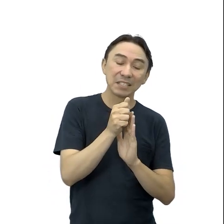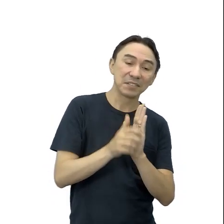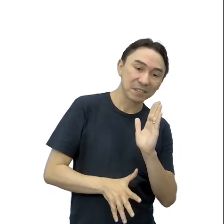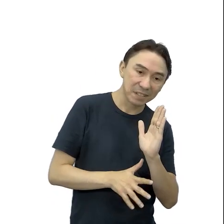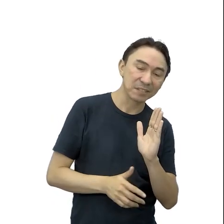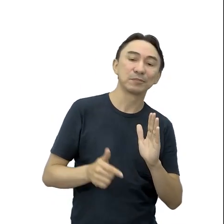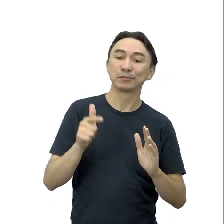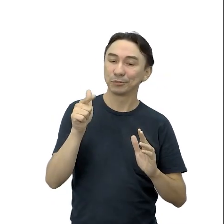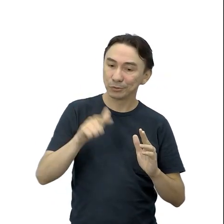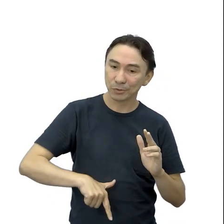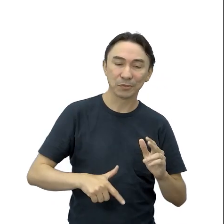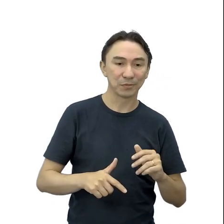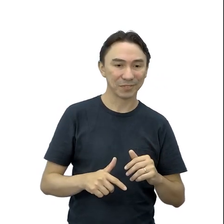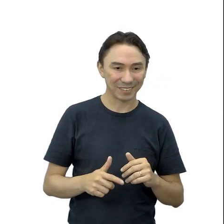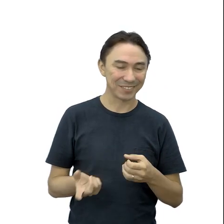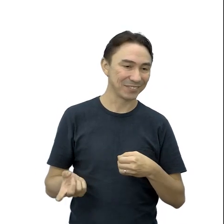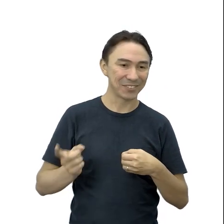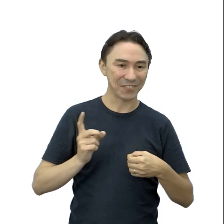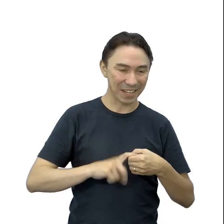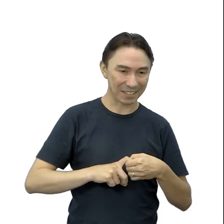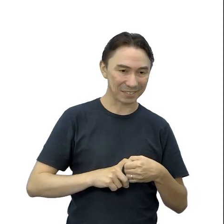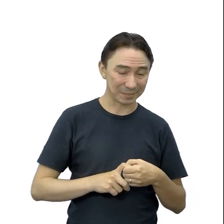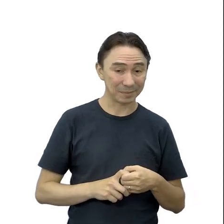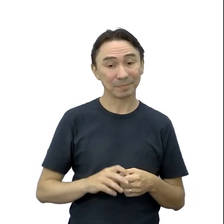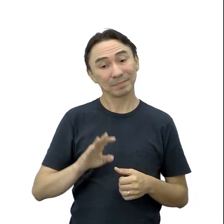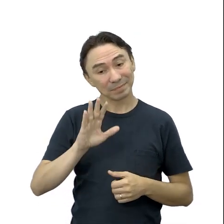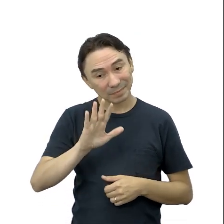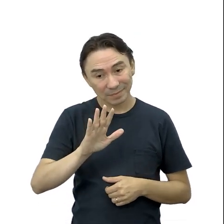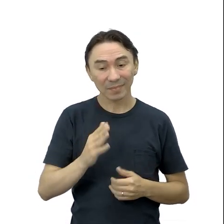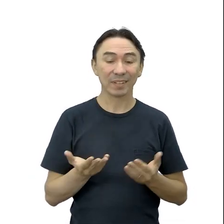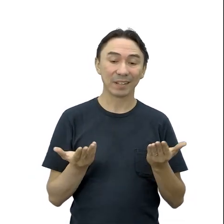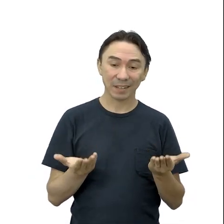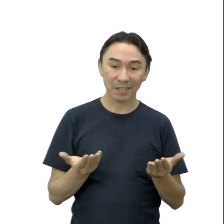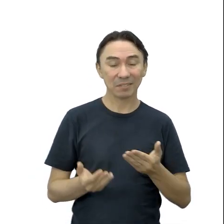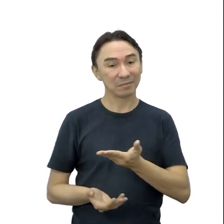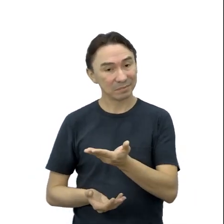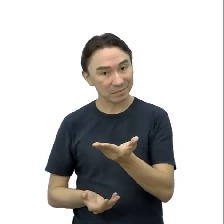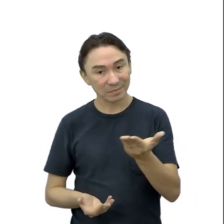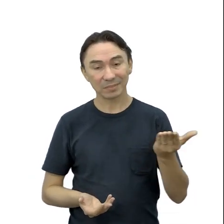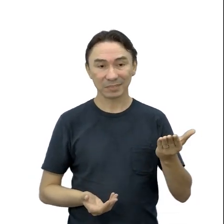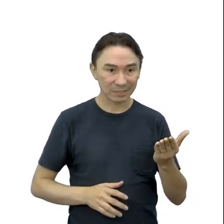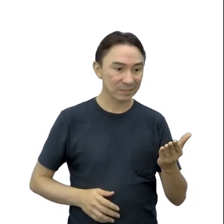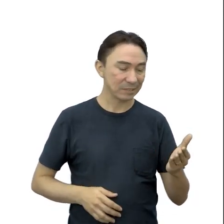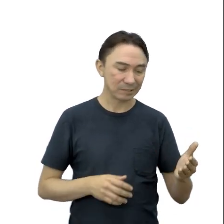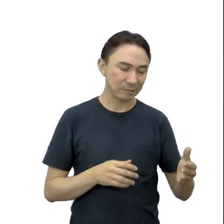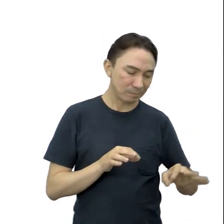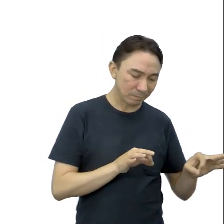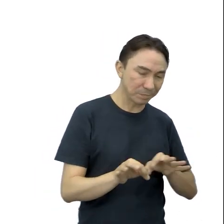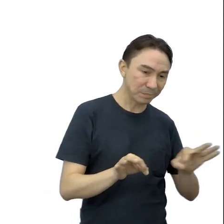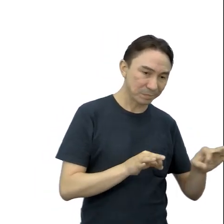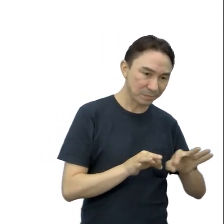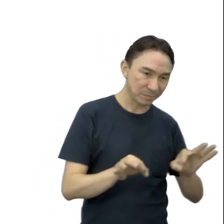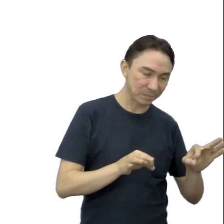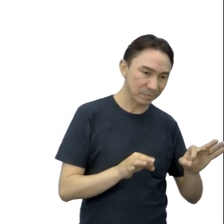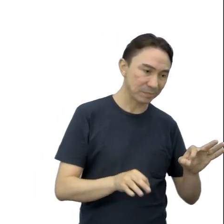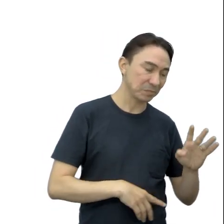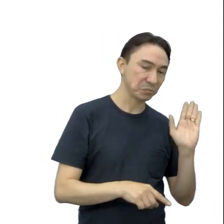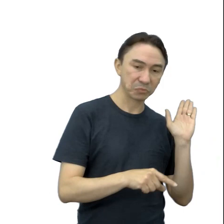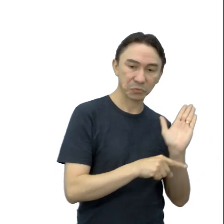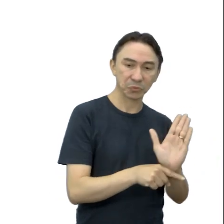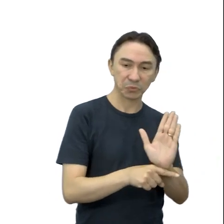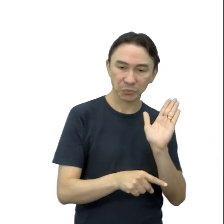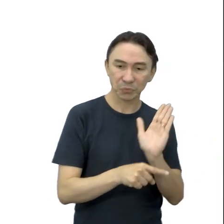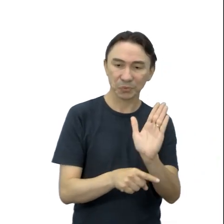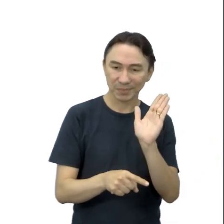gente vai discutir aqui possa estar subsidiando todo esse trabalho de vocês, né? Todo esse planejamento de vocês para essas